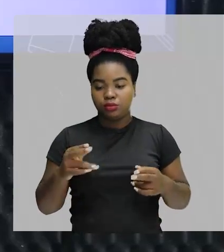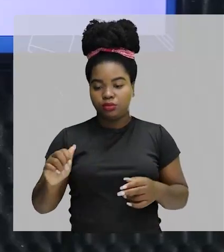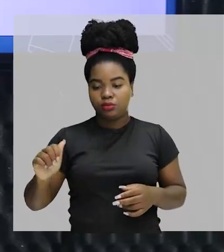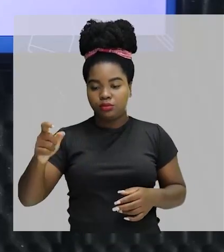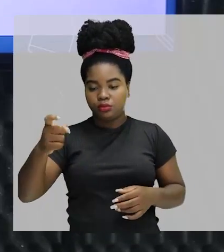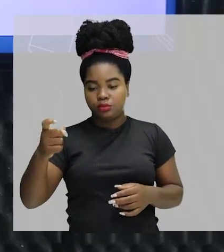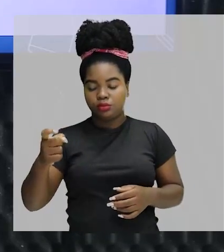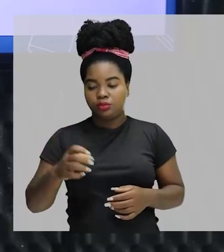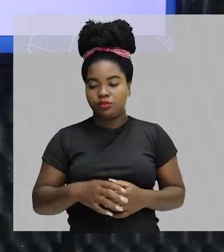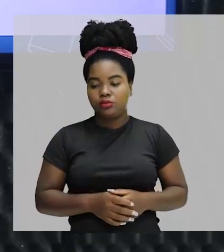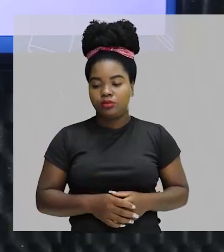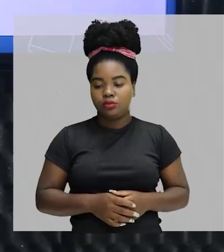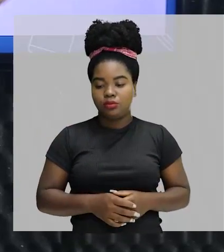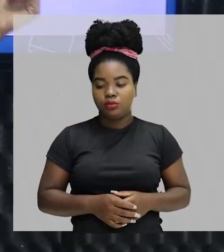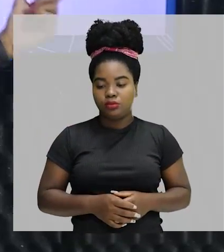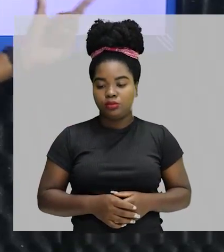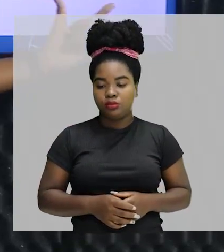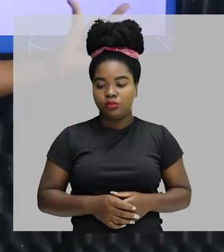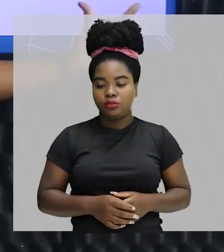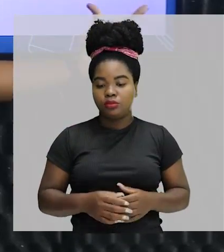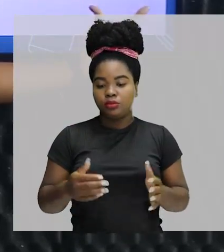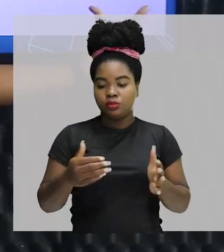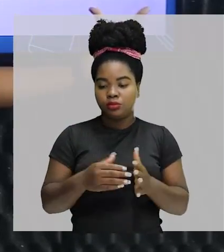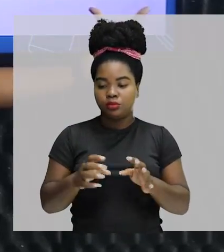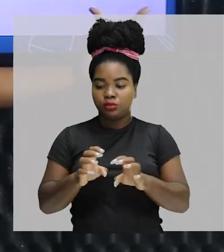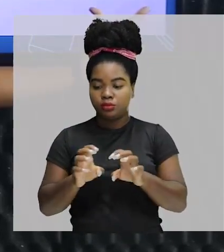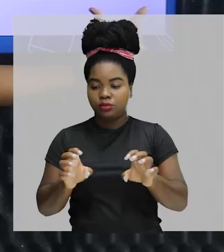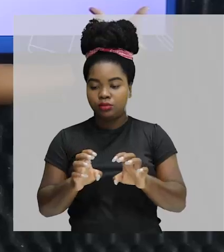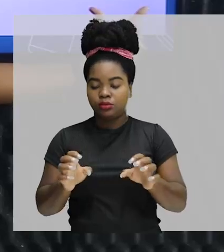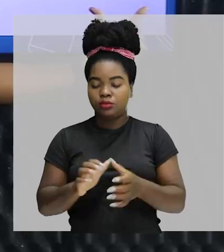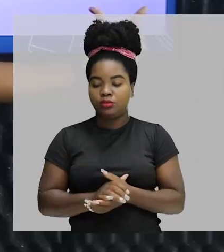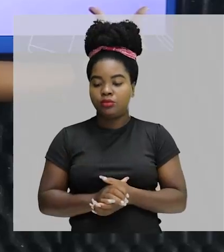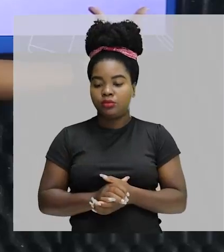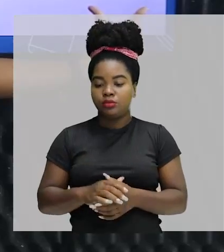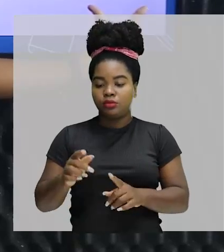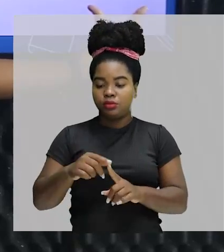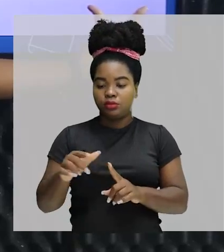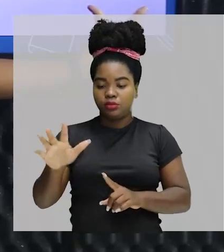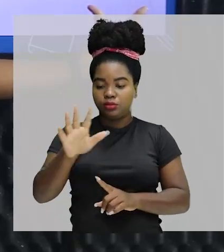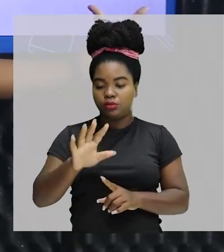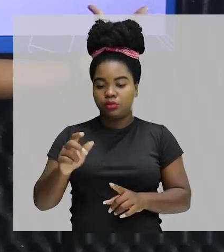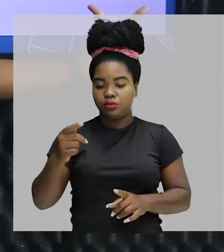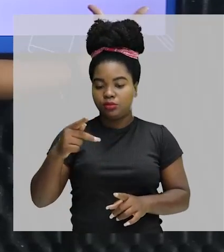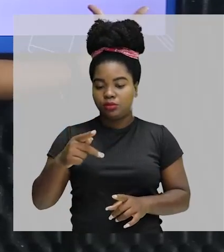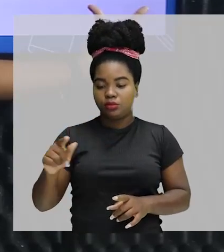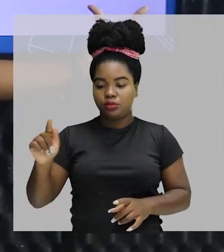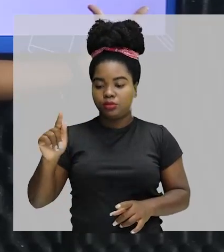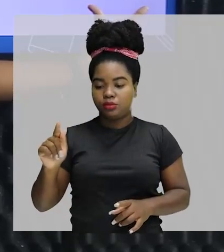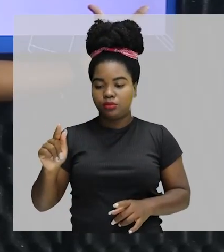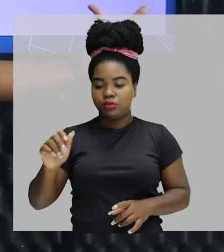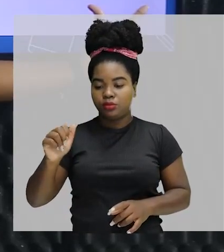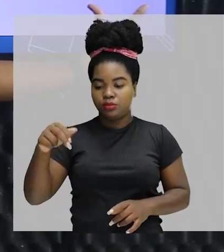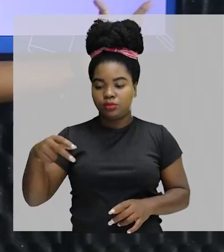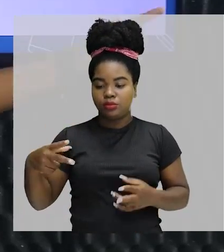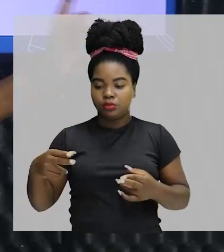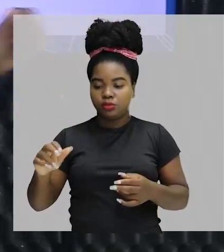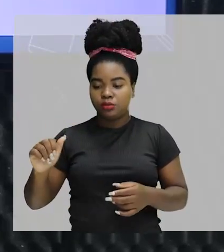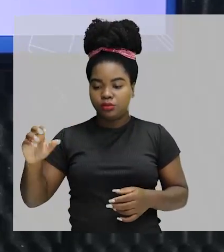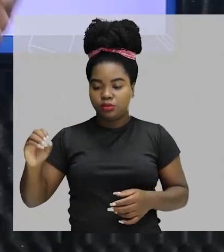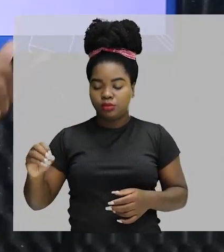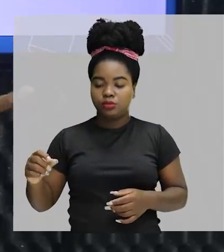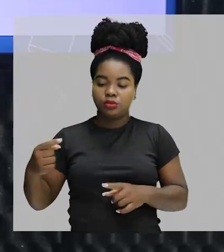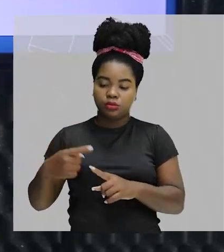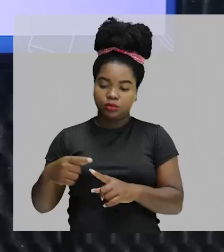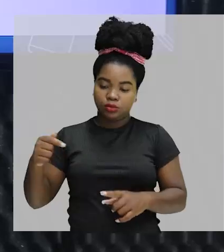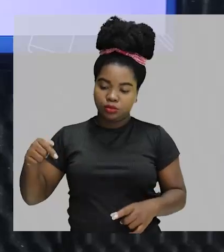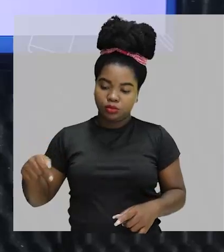a elevado a x, com essa outra aqui, ó, que é a do termo geral da PG. A n é igual a 0 vezes q